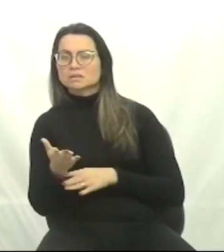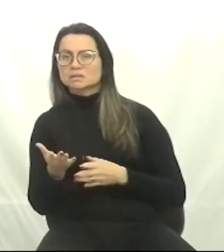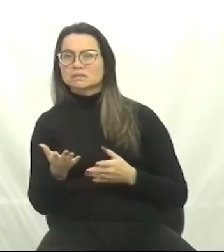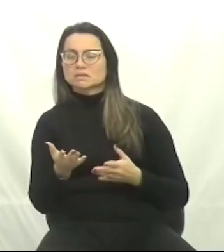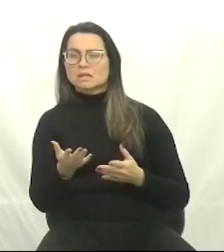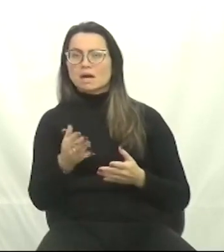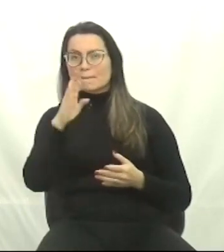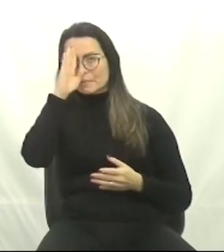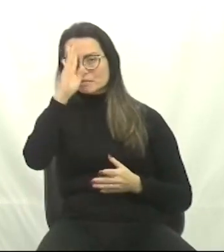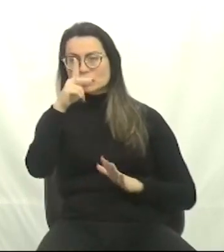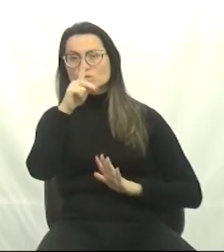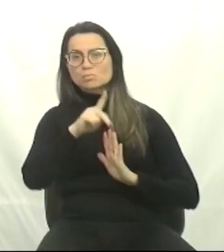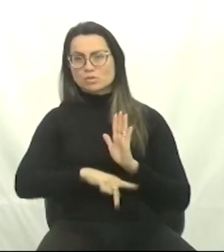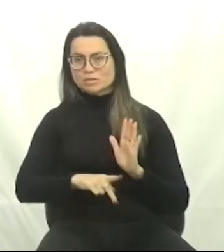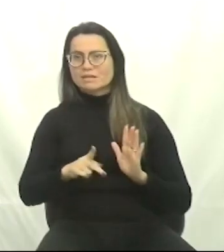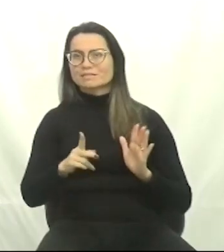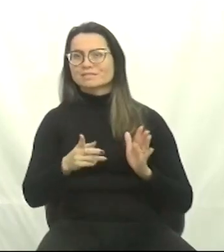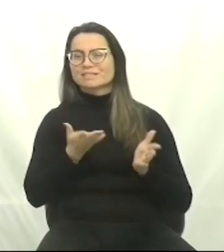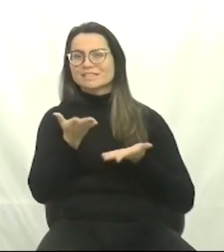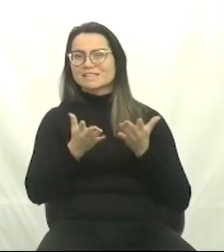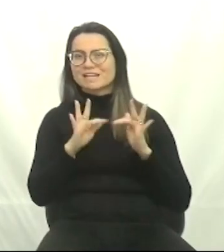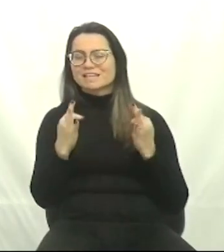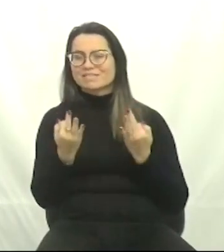programa quando se trata de famílias.